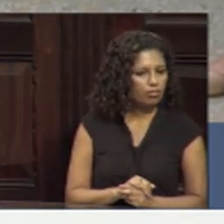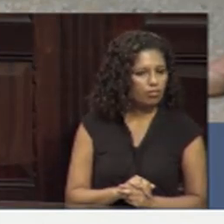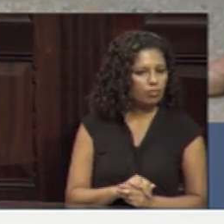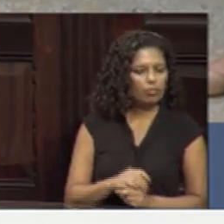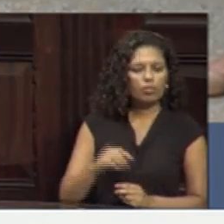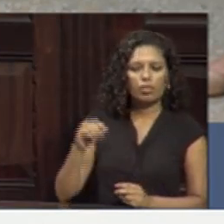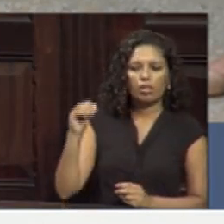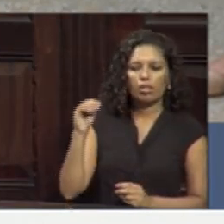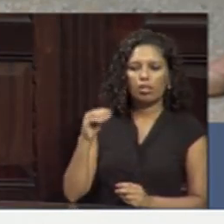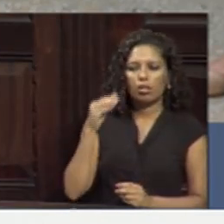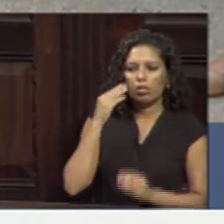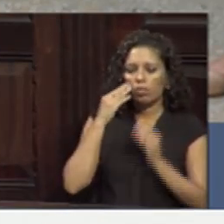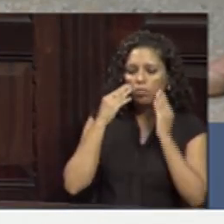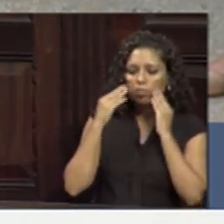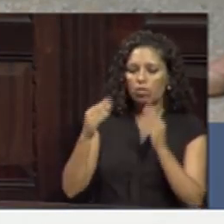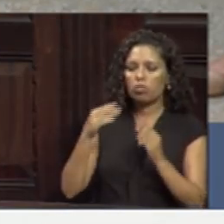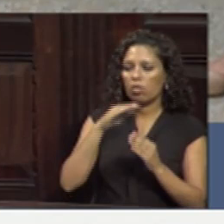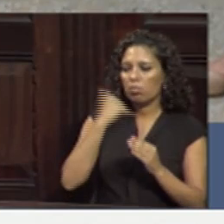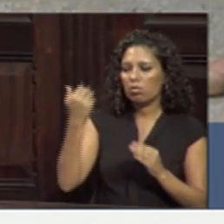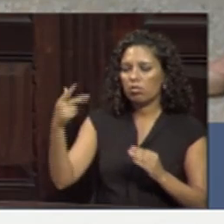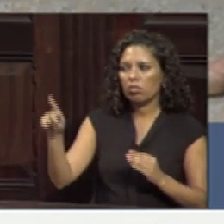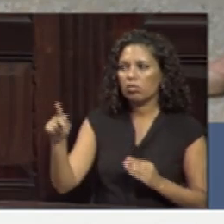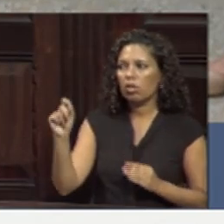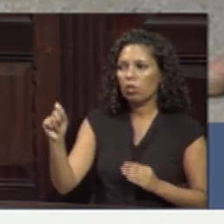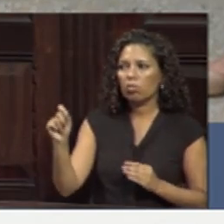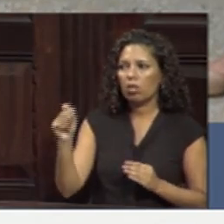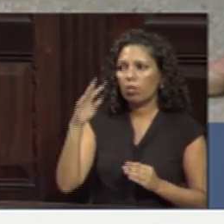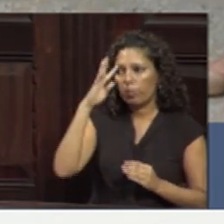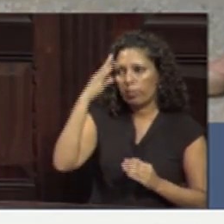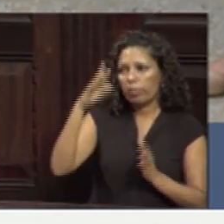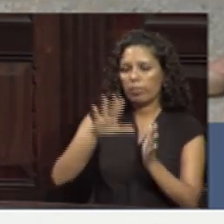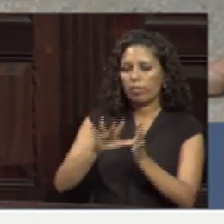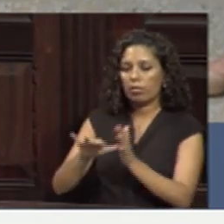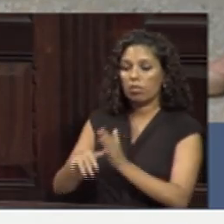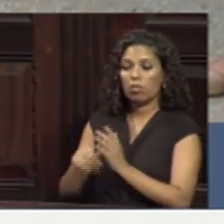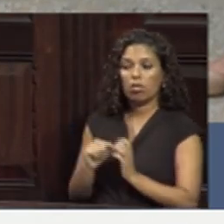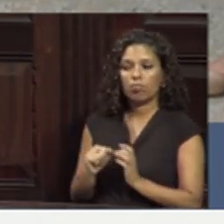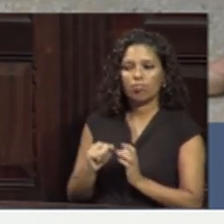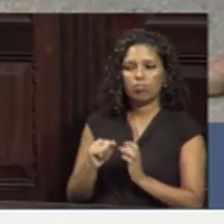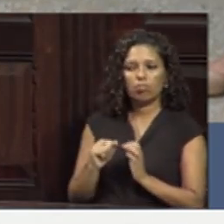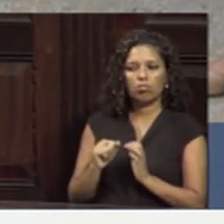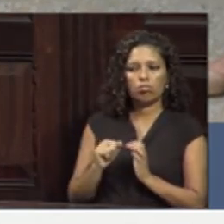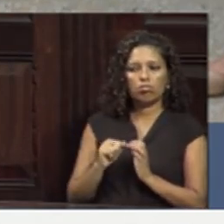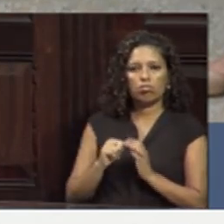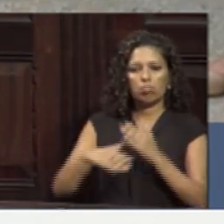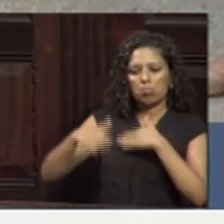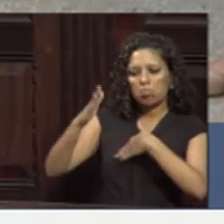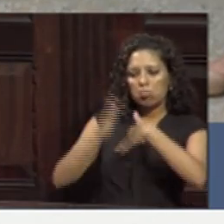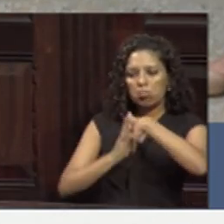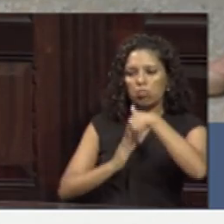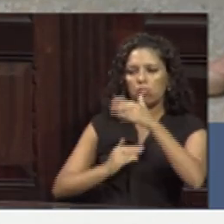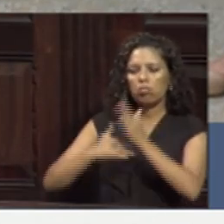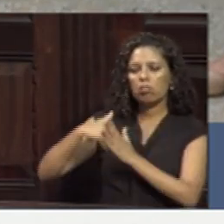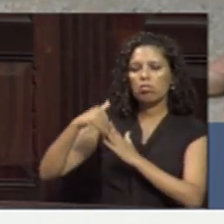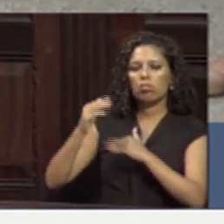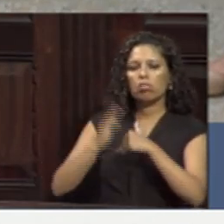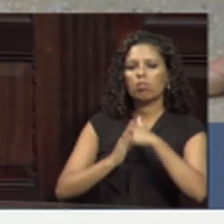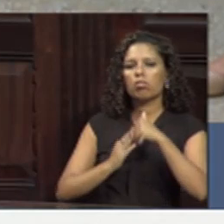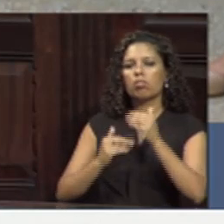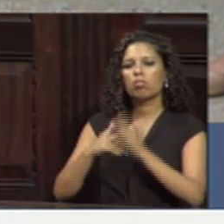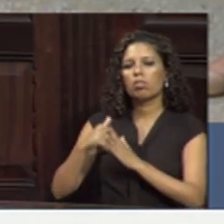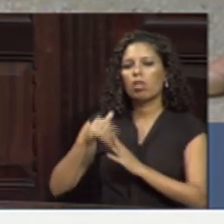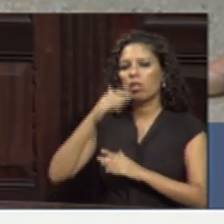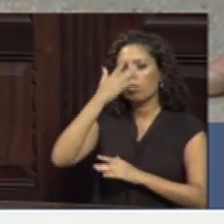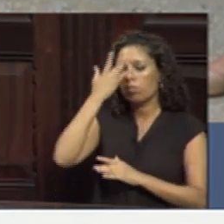execução profissional. Como diria há pouco tempo um ministro, não é coisa de amador. Não é coisa de